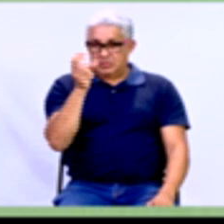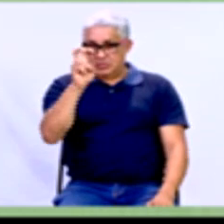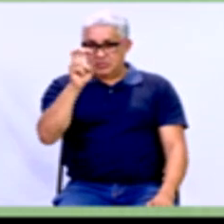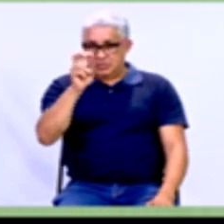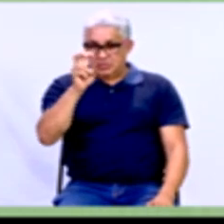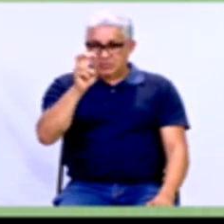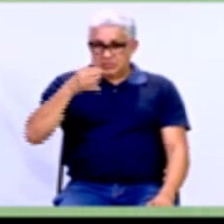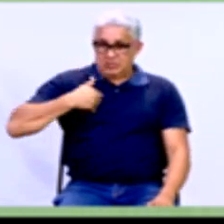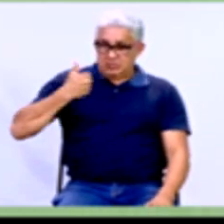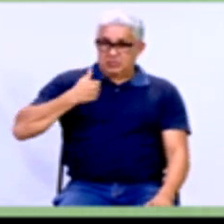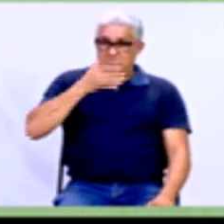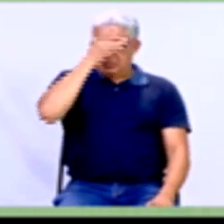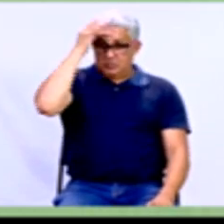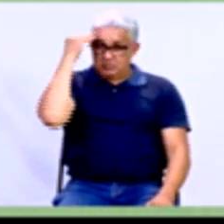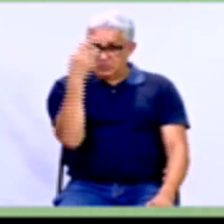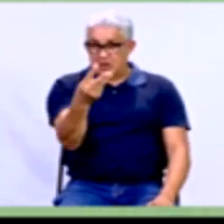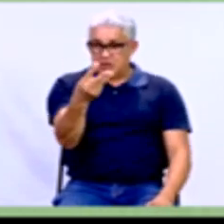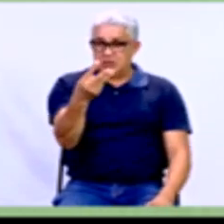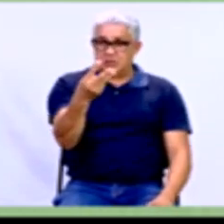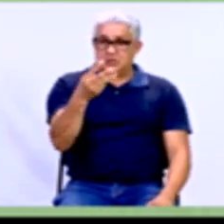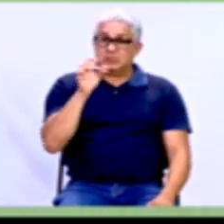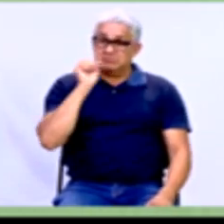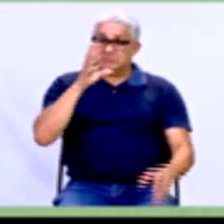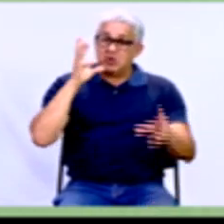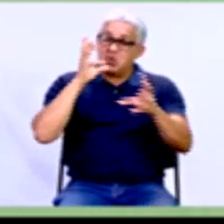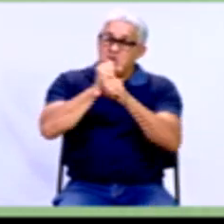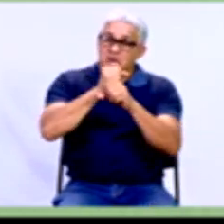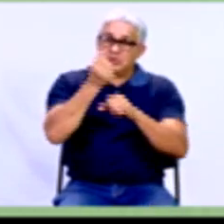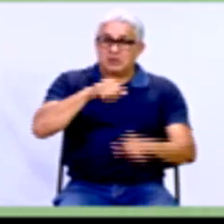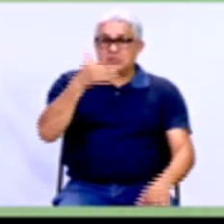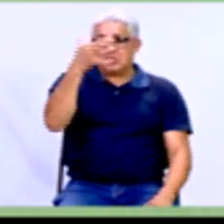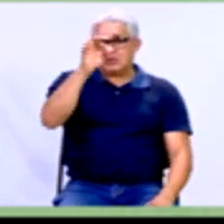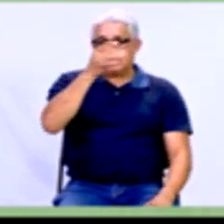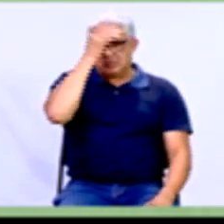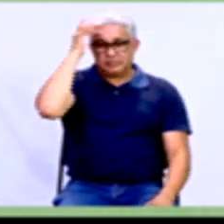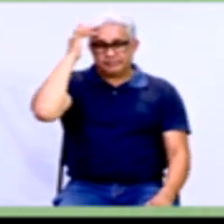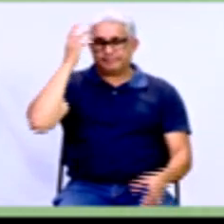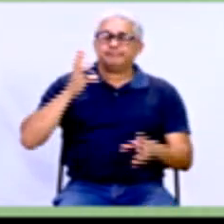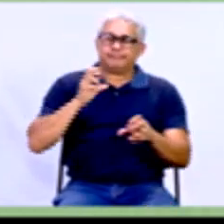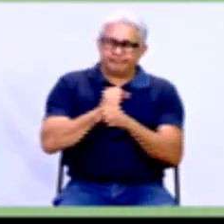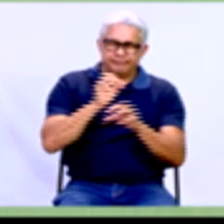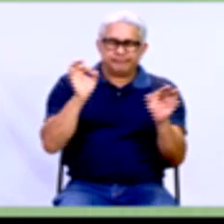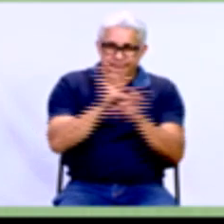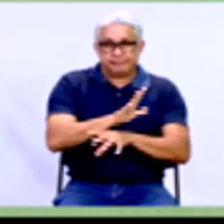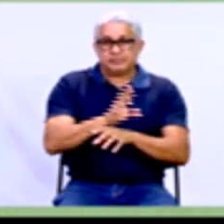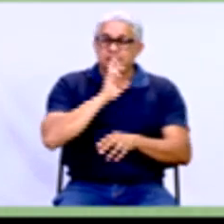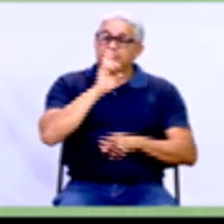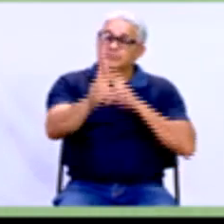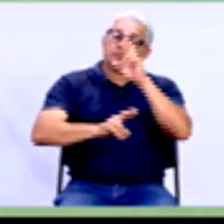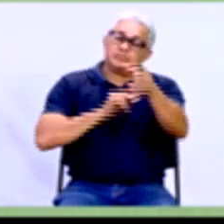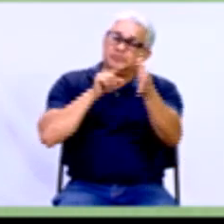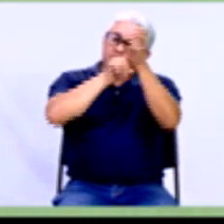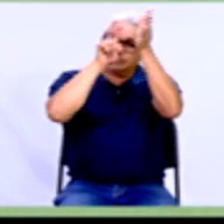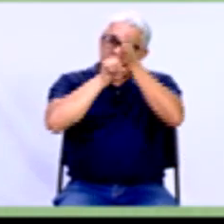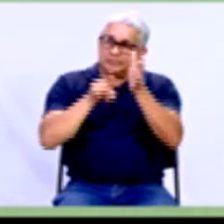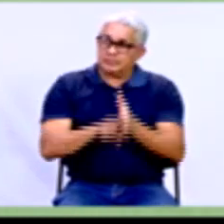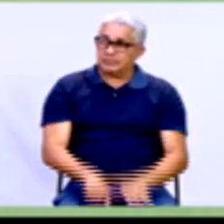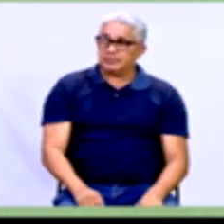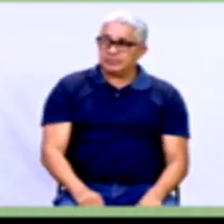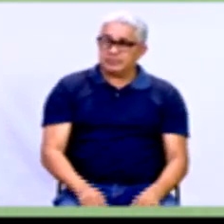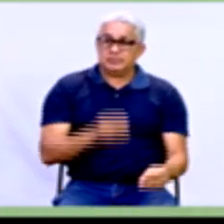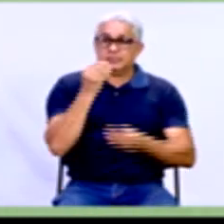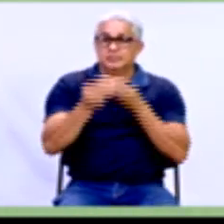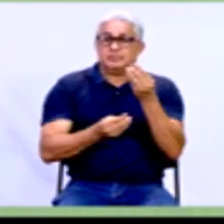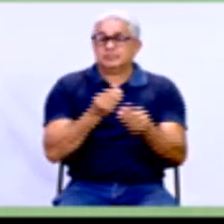65, 3 pessoas. Se eu somar isso aí, vai dar 10, que são as 10 pessoas que responderam o questionário, né? Então, olha como que a